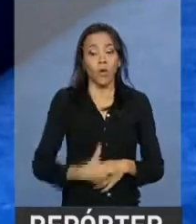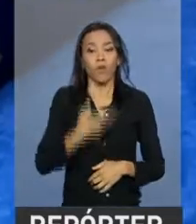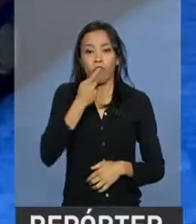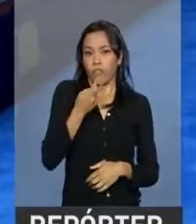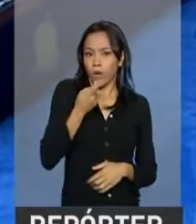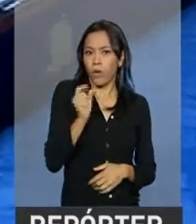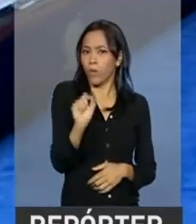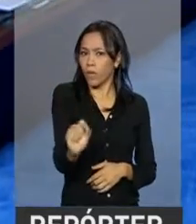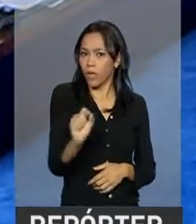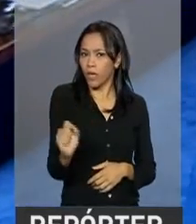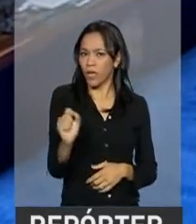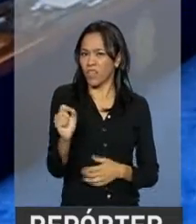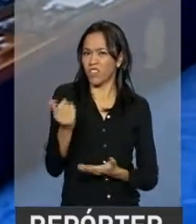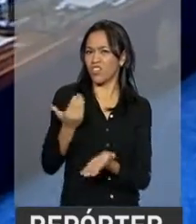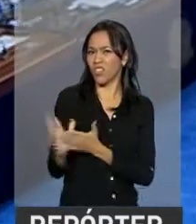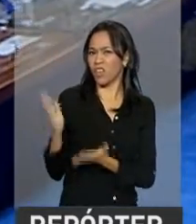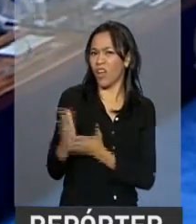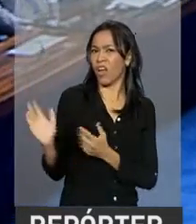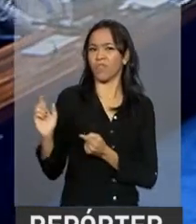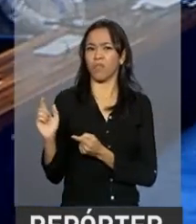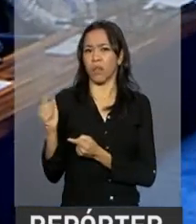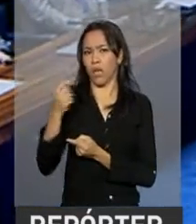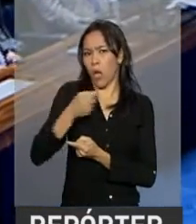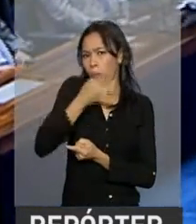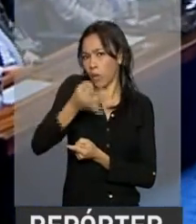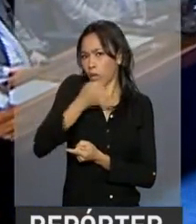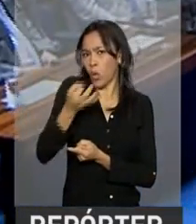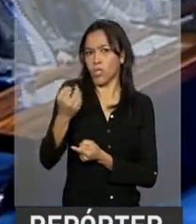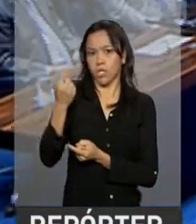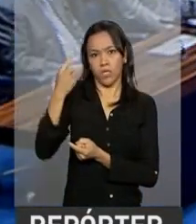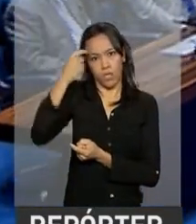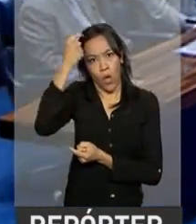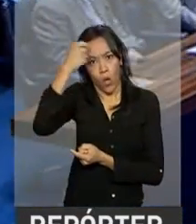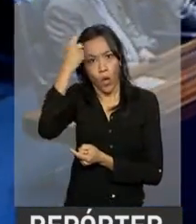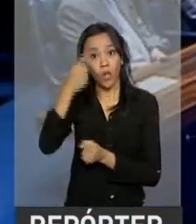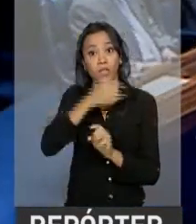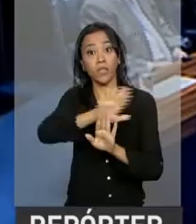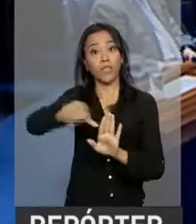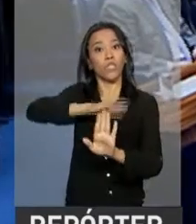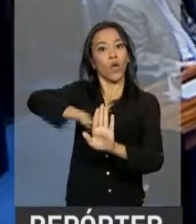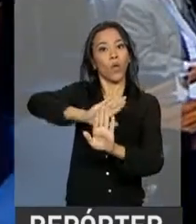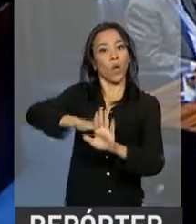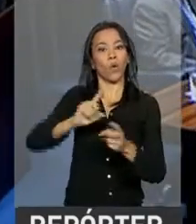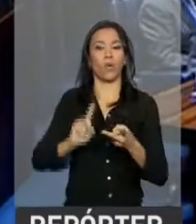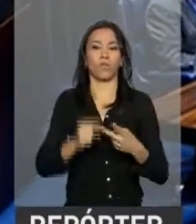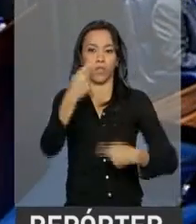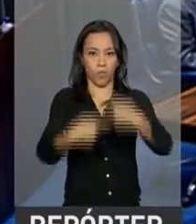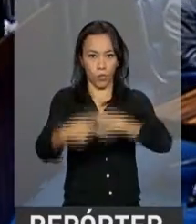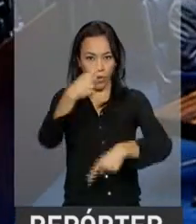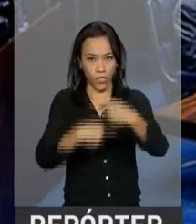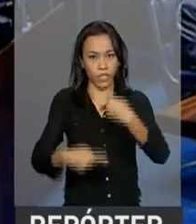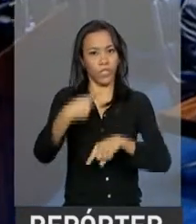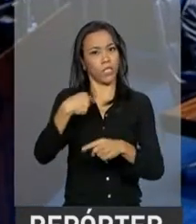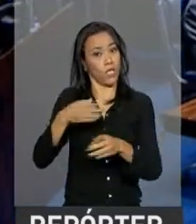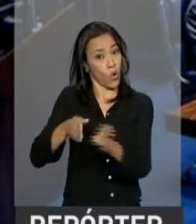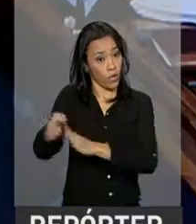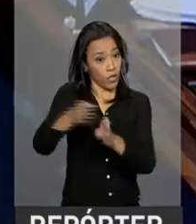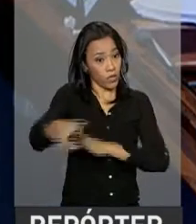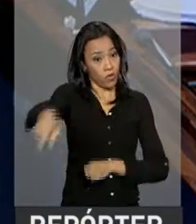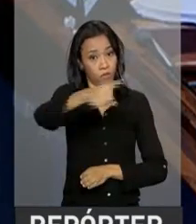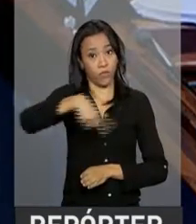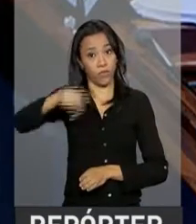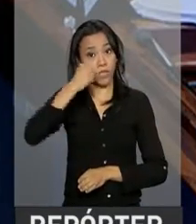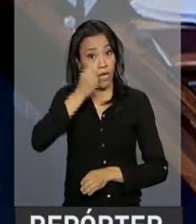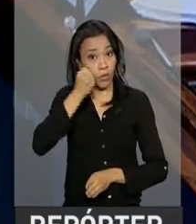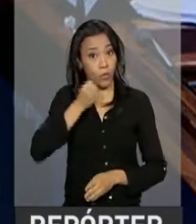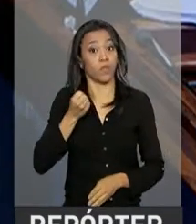deixadas de lado posições ideológicas preferências políticas e inclinações pessoais e orientou que os senadores